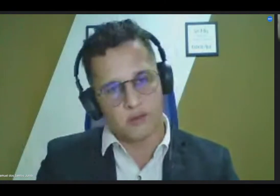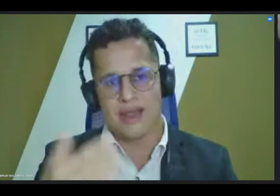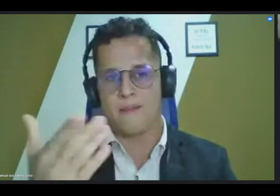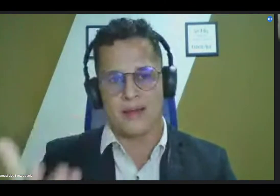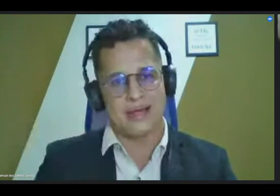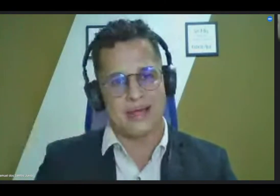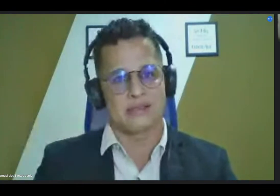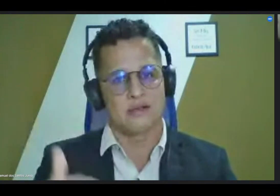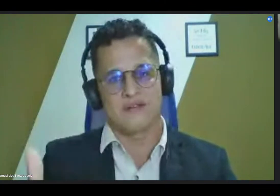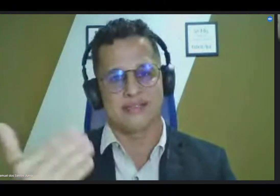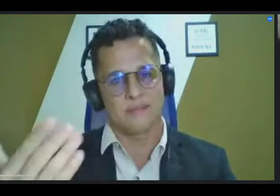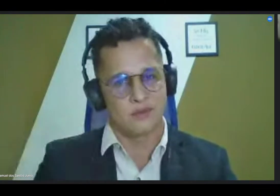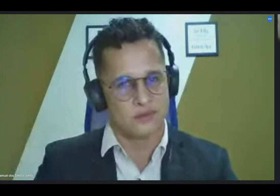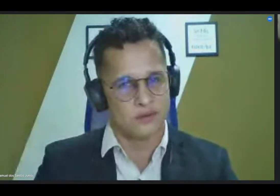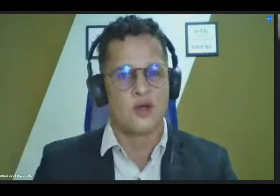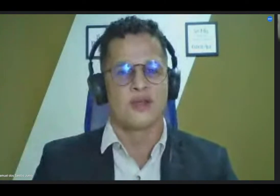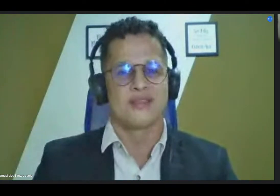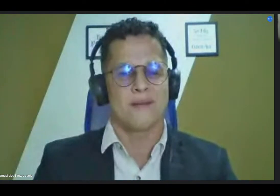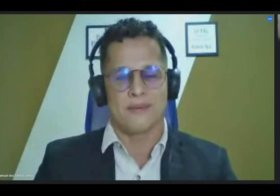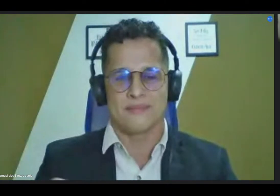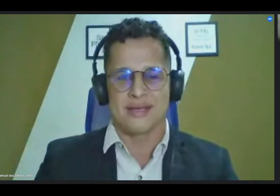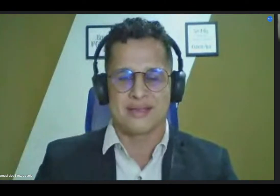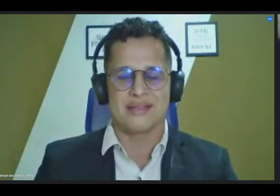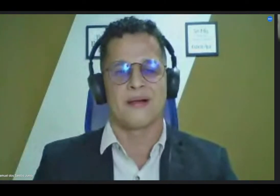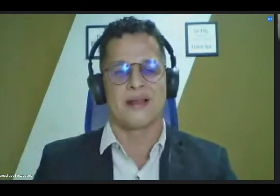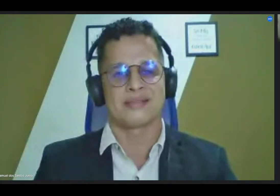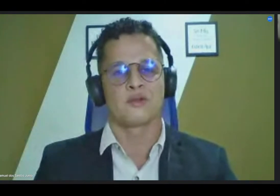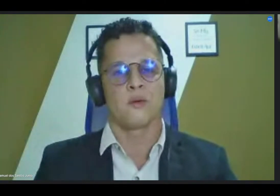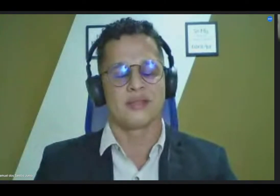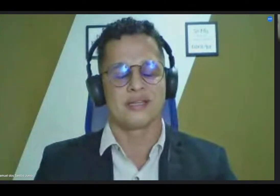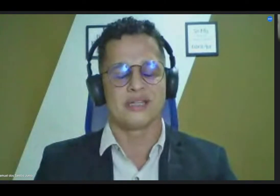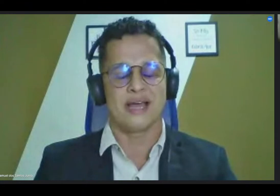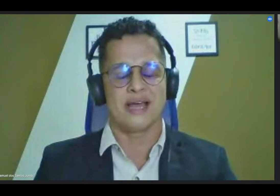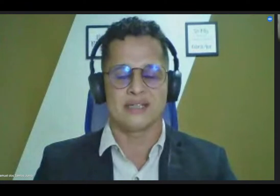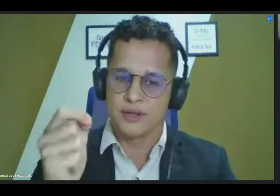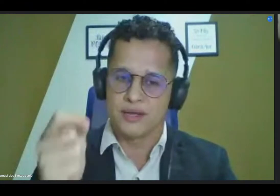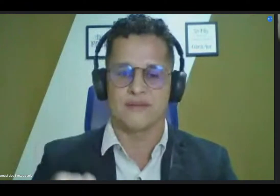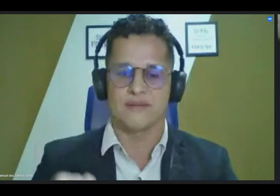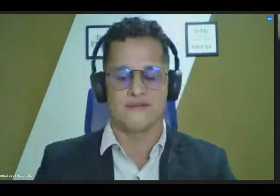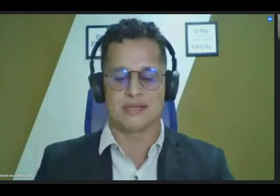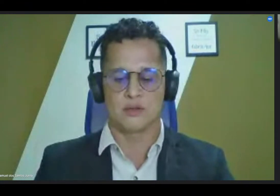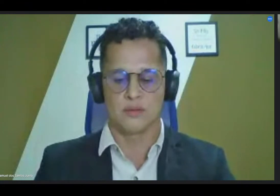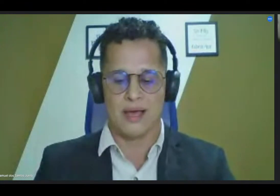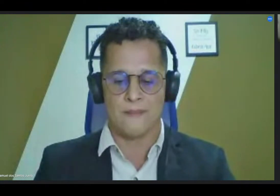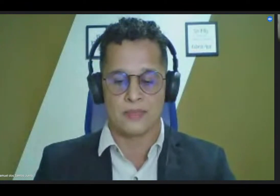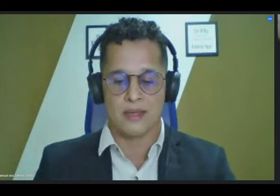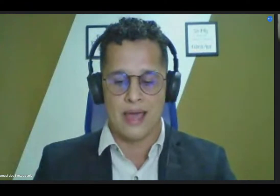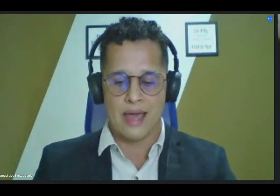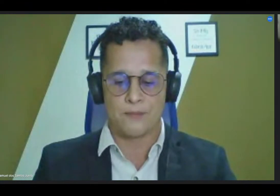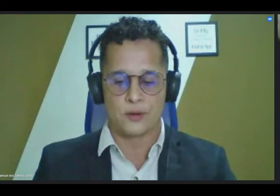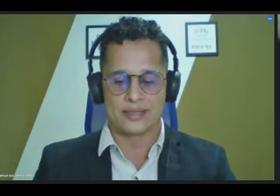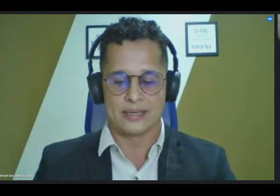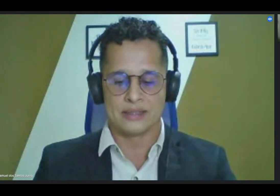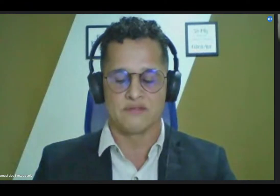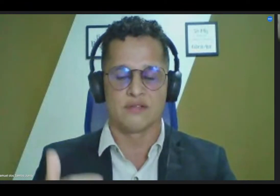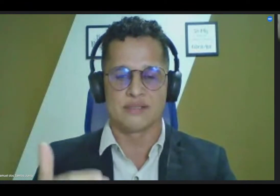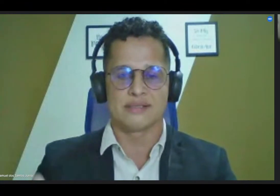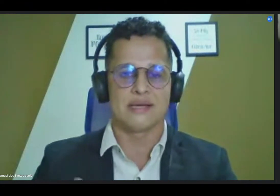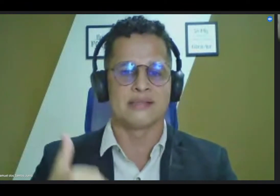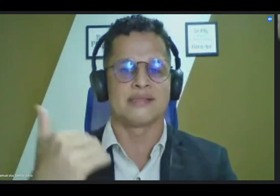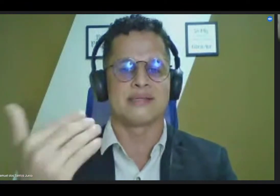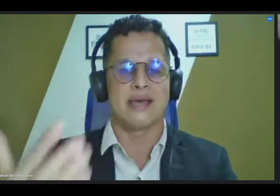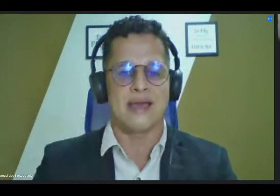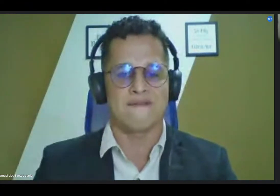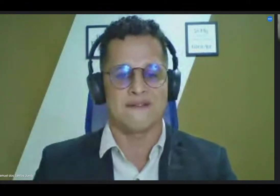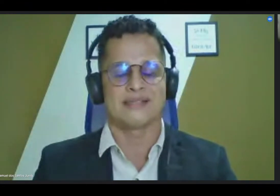escrito lá na palestra, não vai receber o daqui da palestra do Comitê de Ética porque não estava escrito lá. É importante